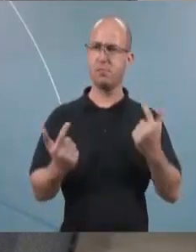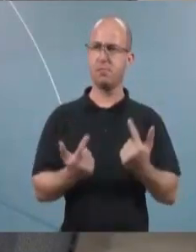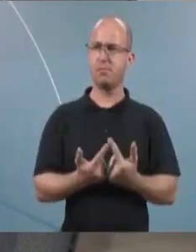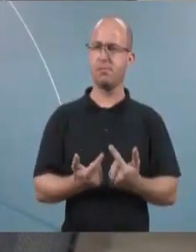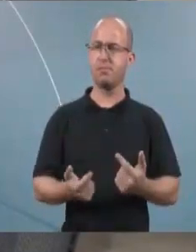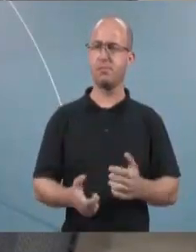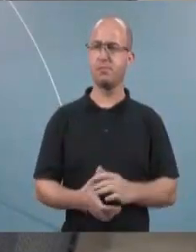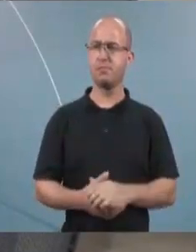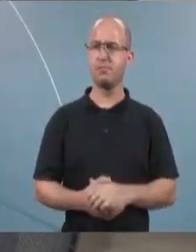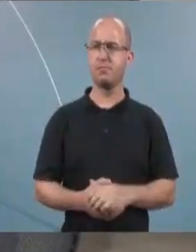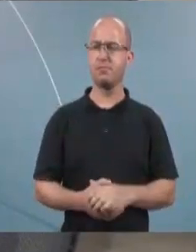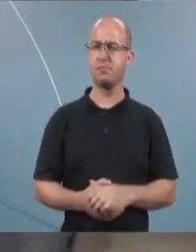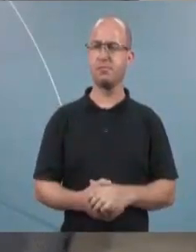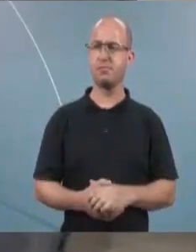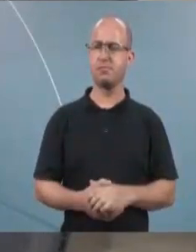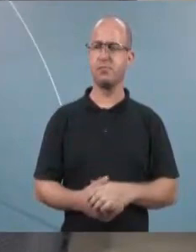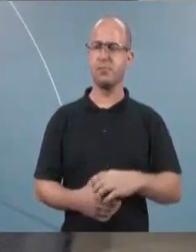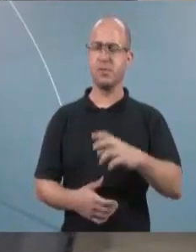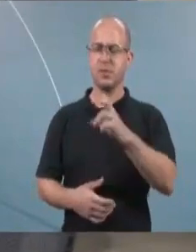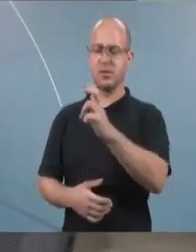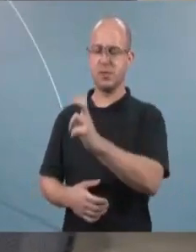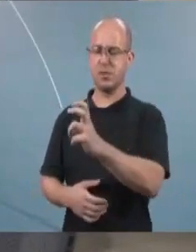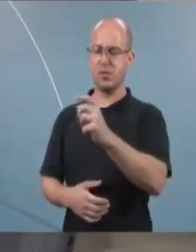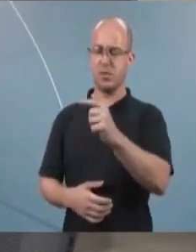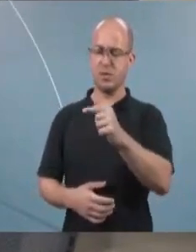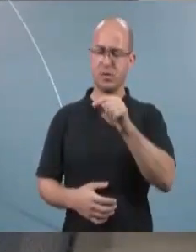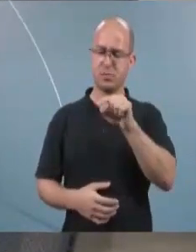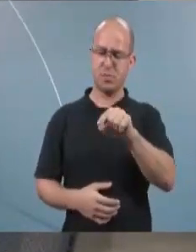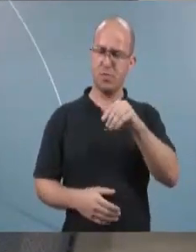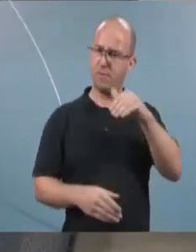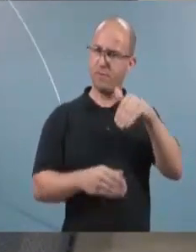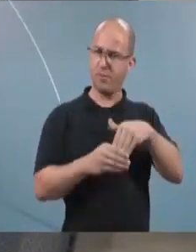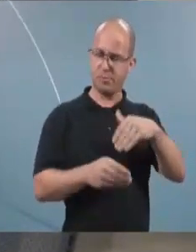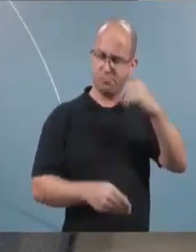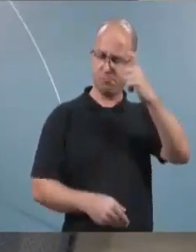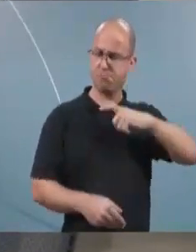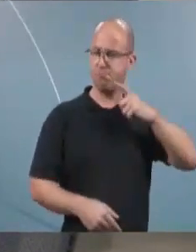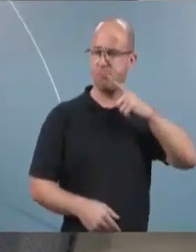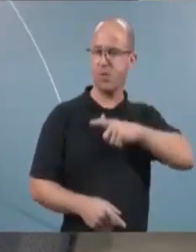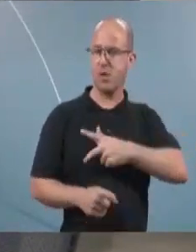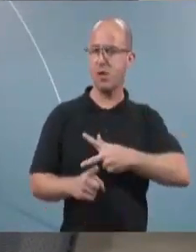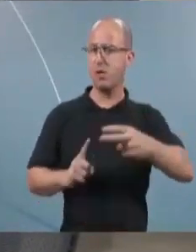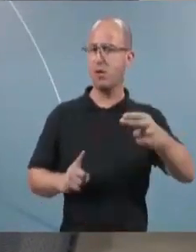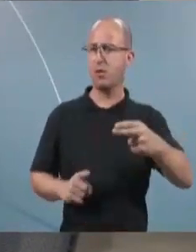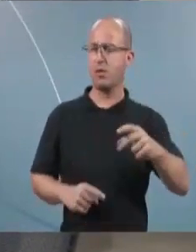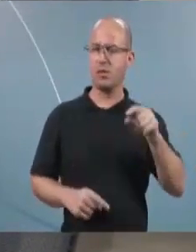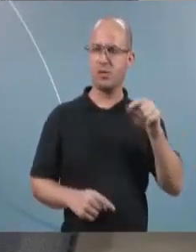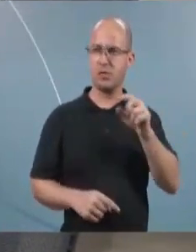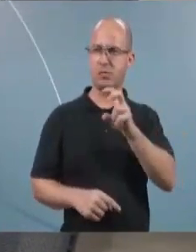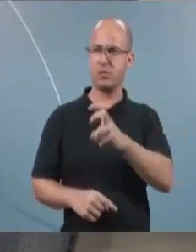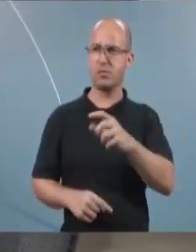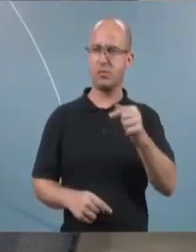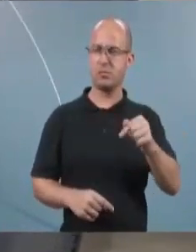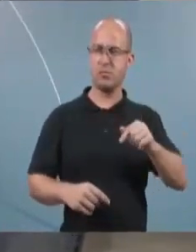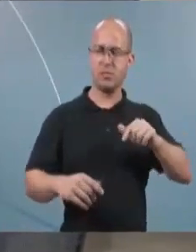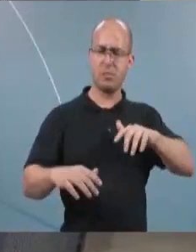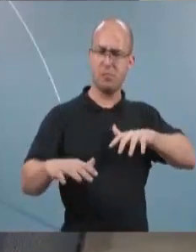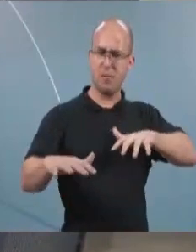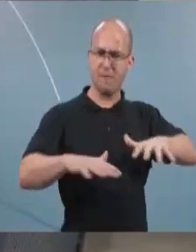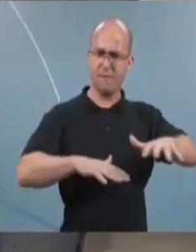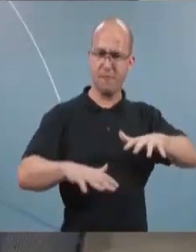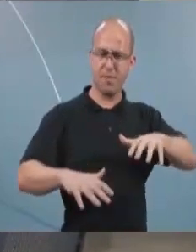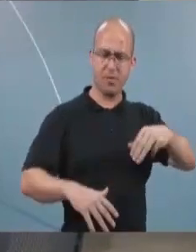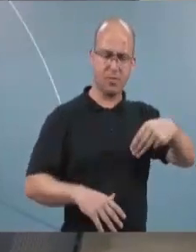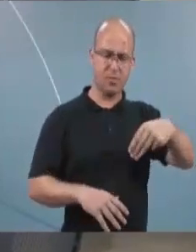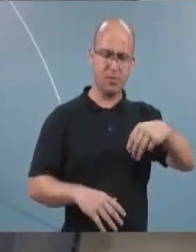Legislativa eu tive 57.000 votos e desses 57.000 votos o movimento dos Trabalhadores